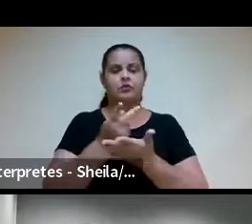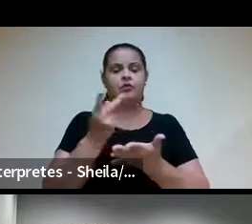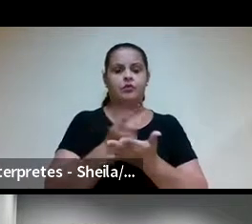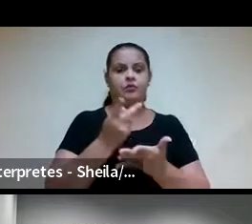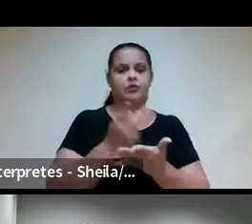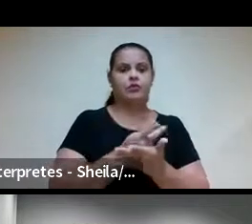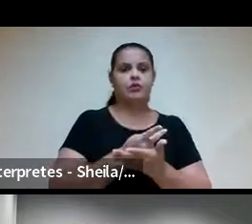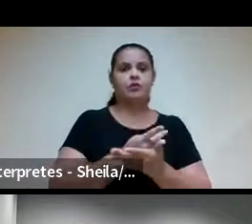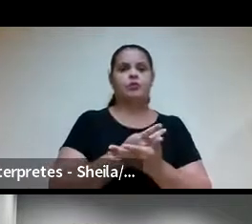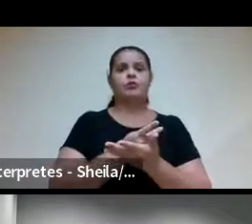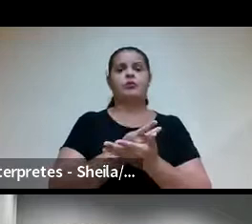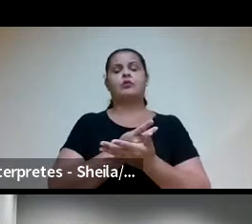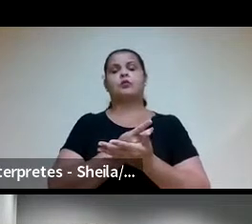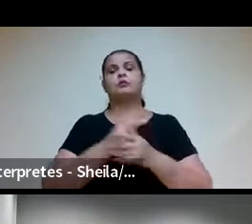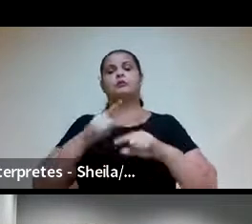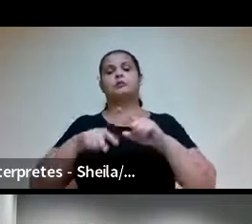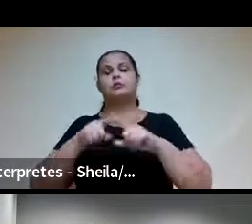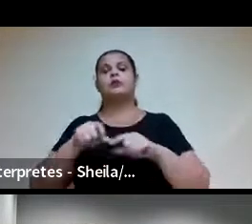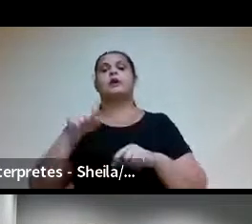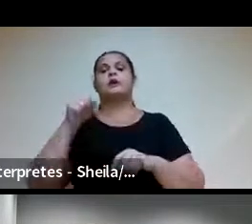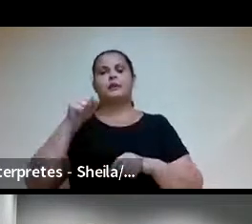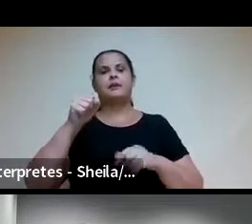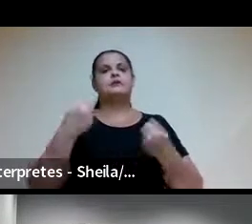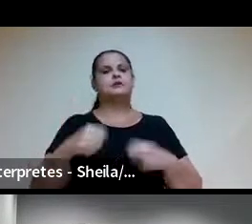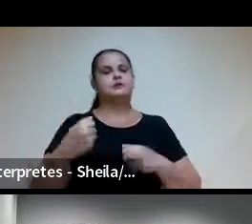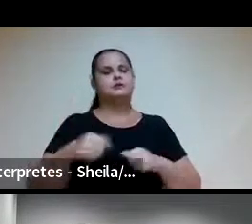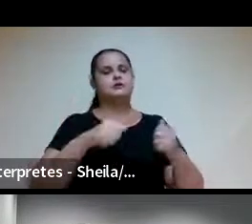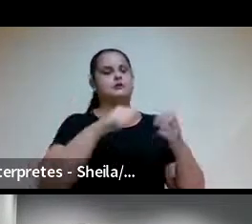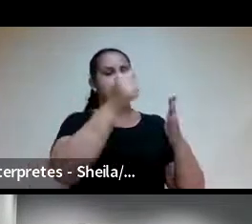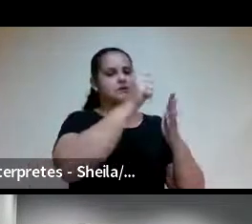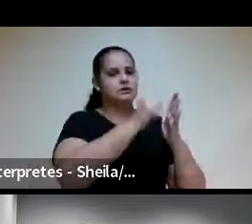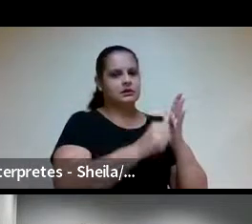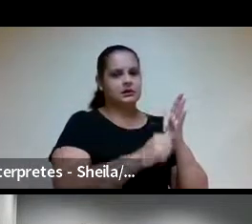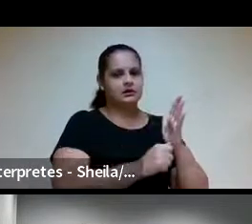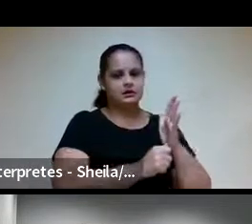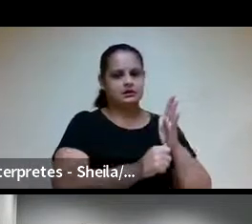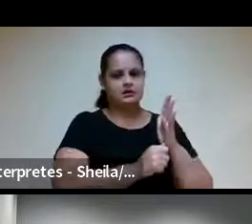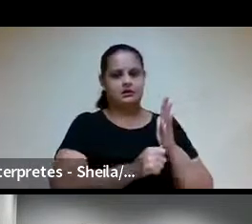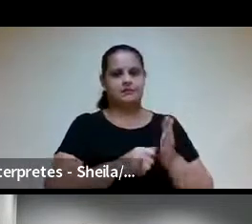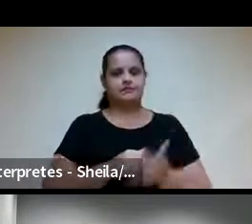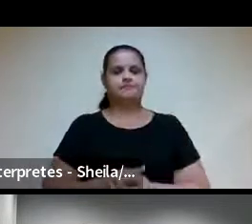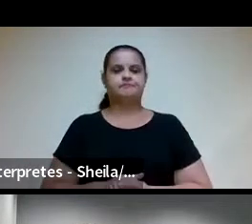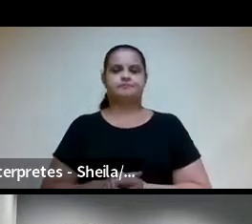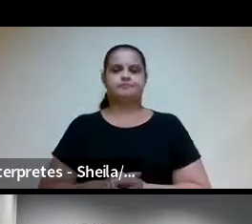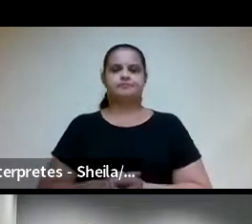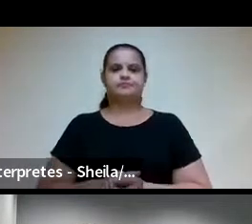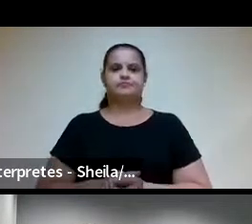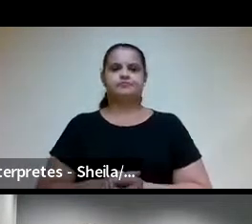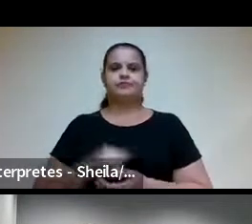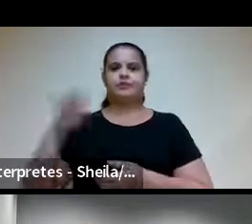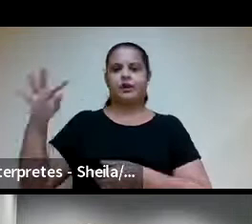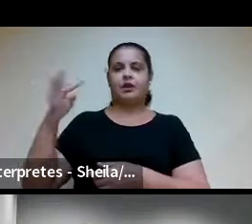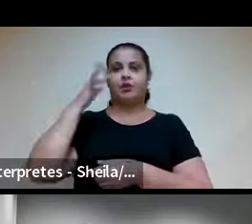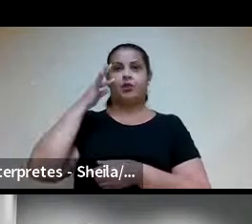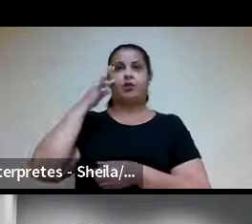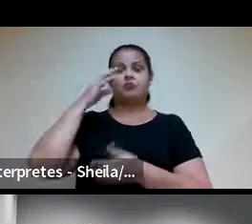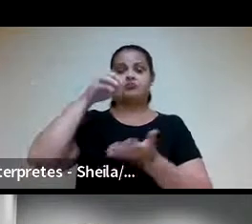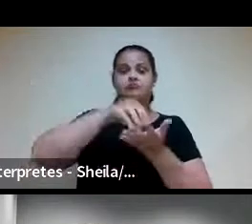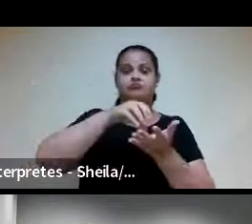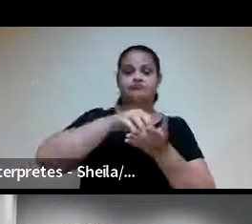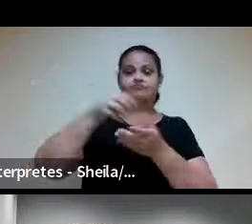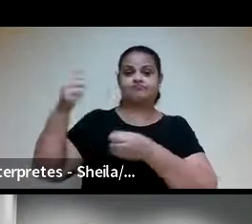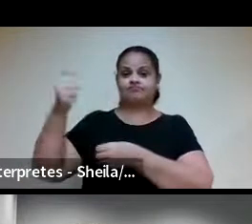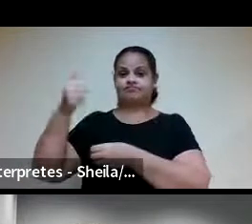eventual que poderá ser examinado desde que a primeira instância tenha a oportunidade de observar a defesa desde o primeiro momento. E